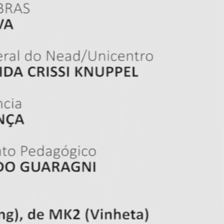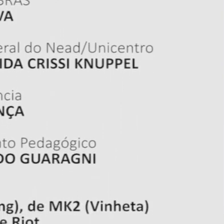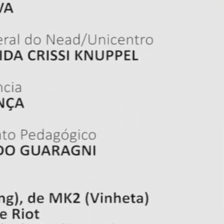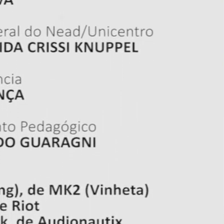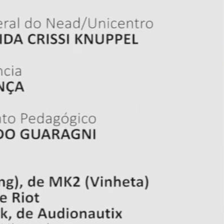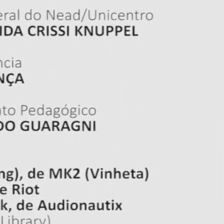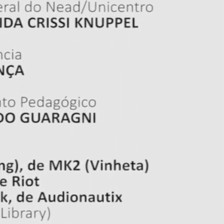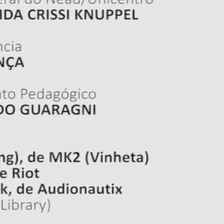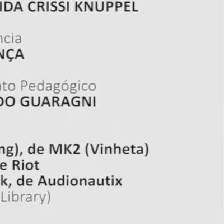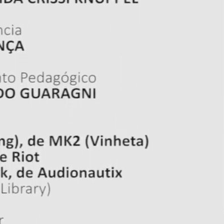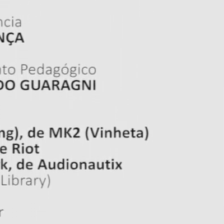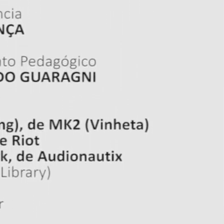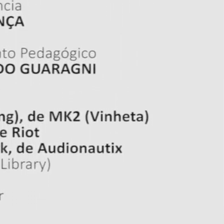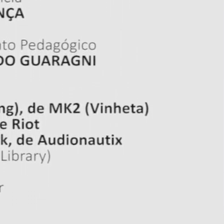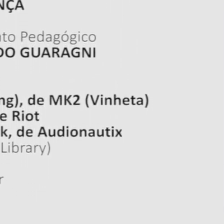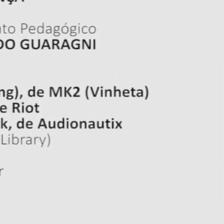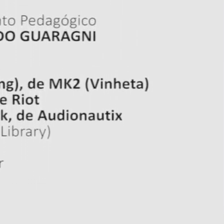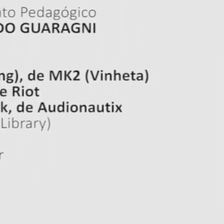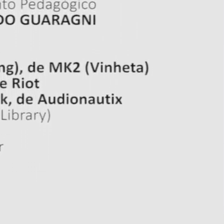Música